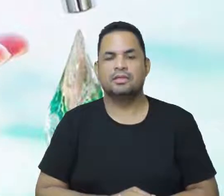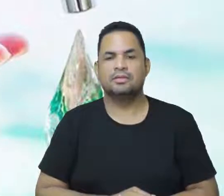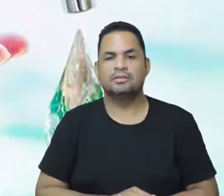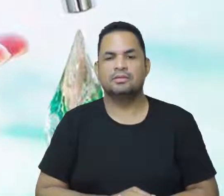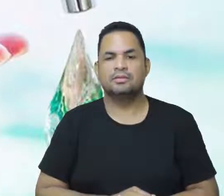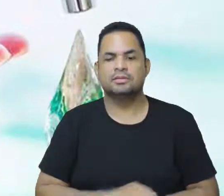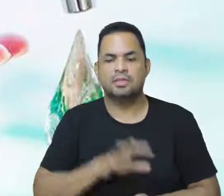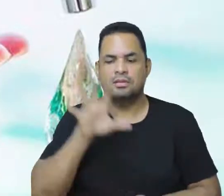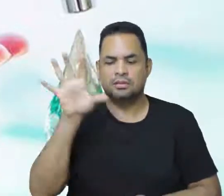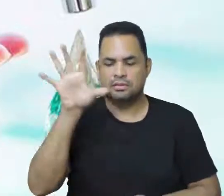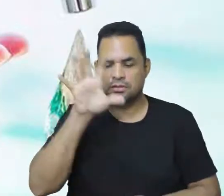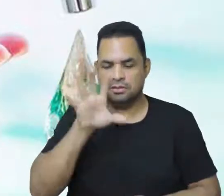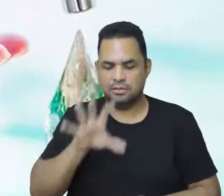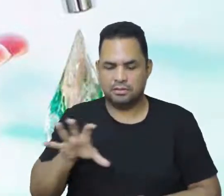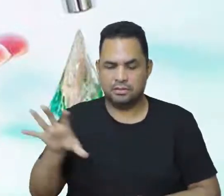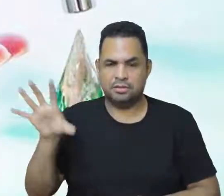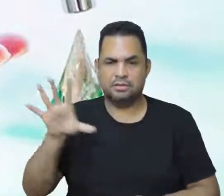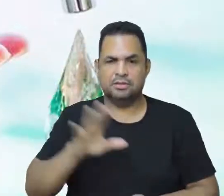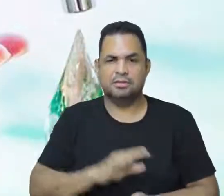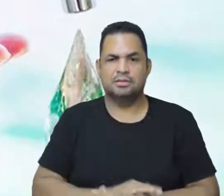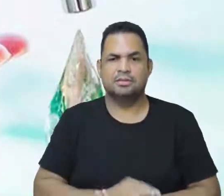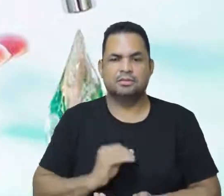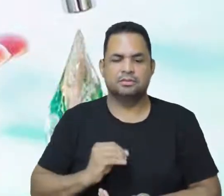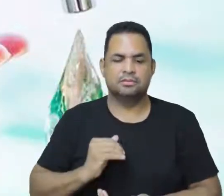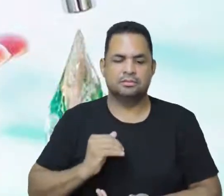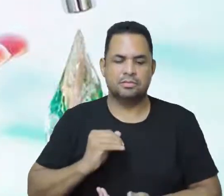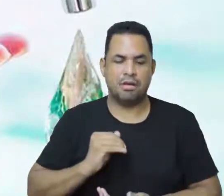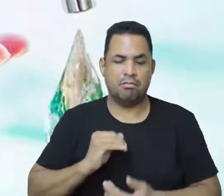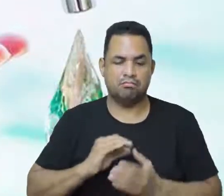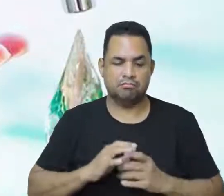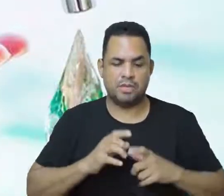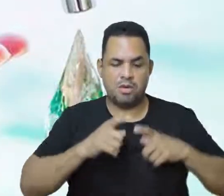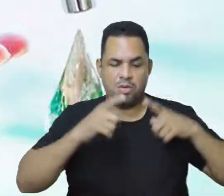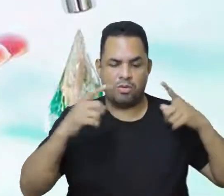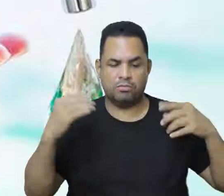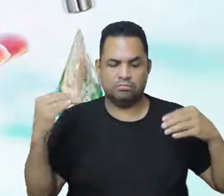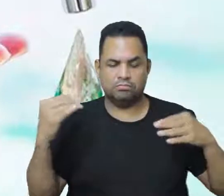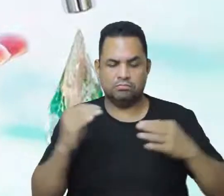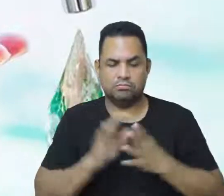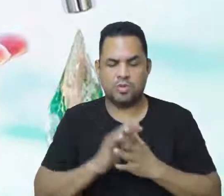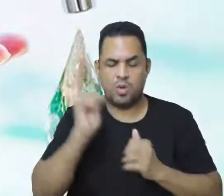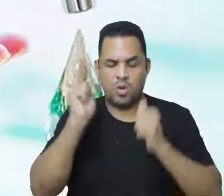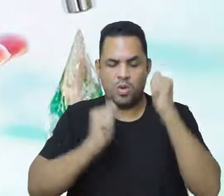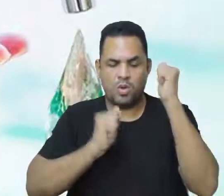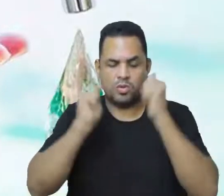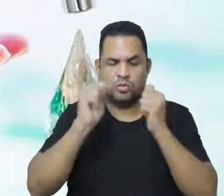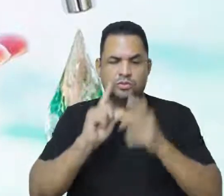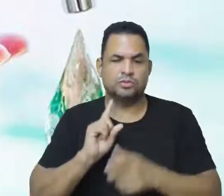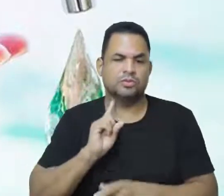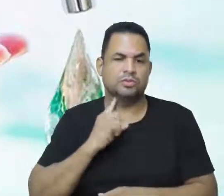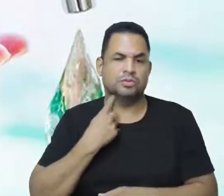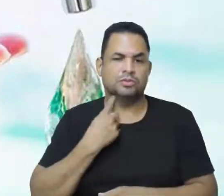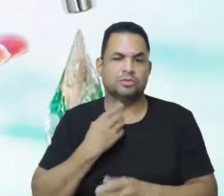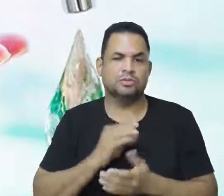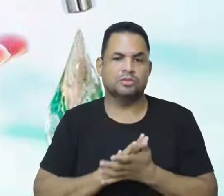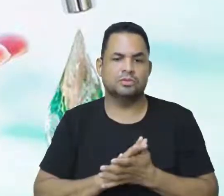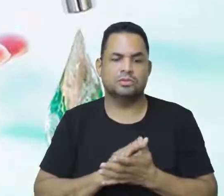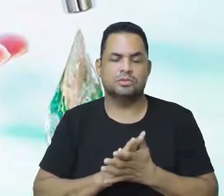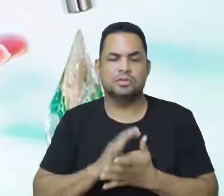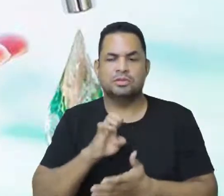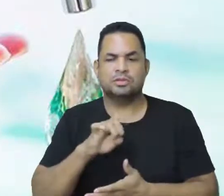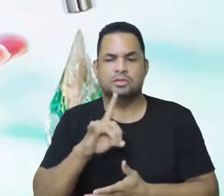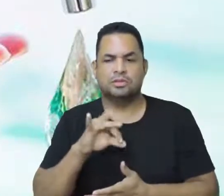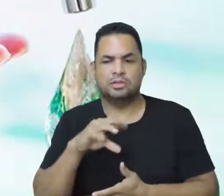às regiões de maior industrialização, as chamadas indústrias poluidoras, que são as